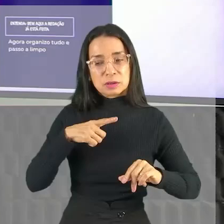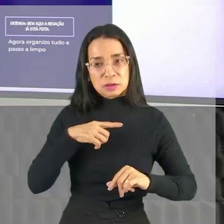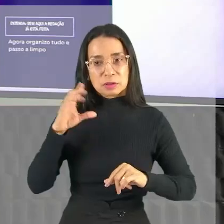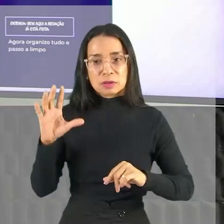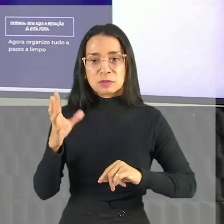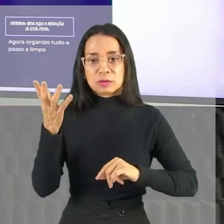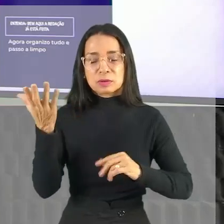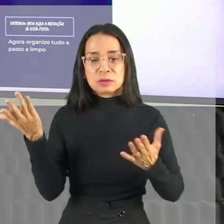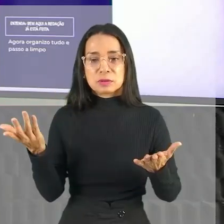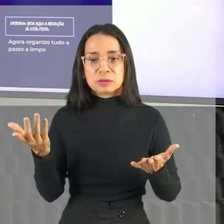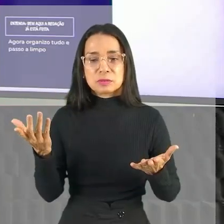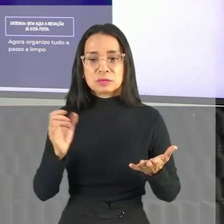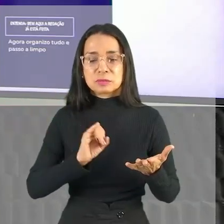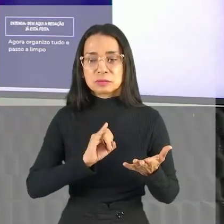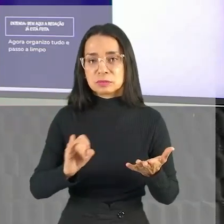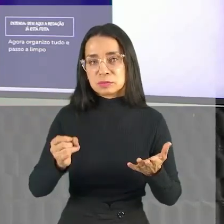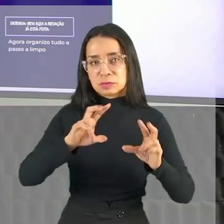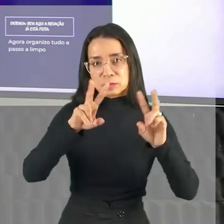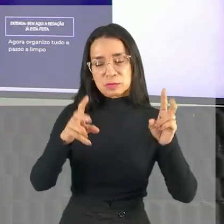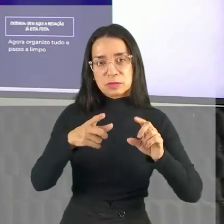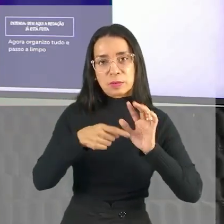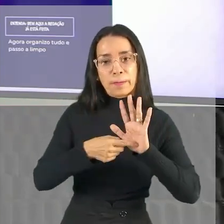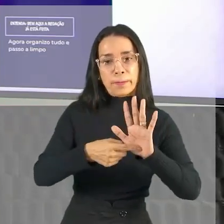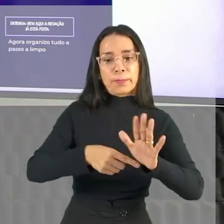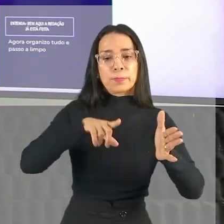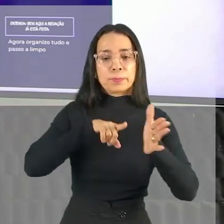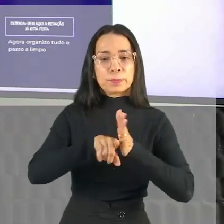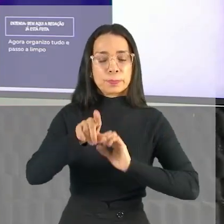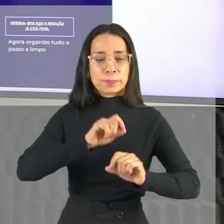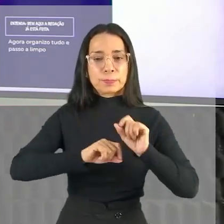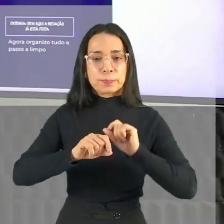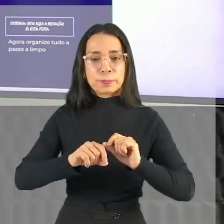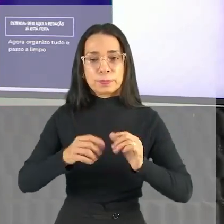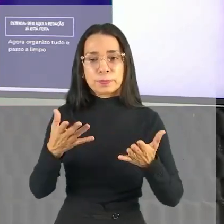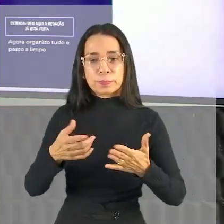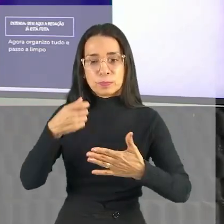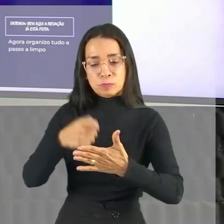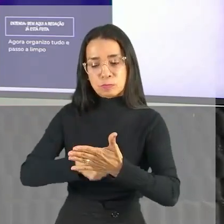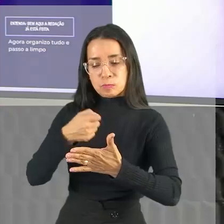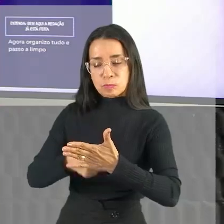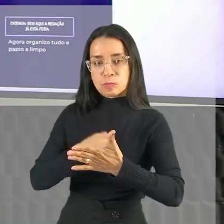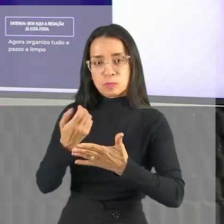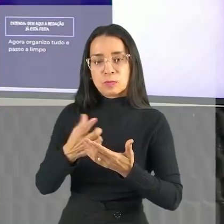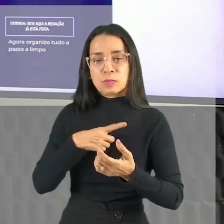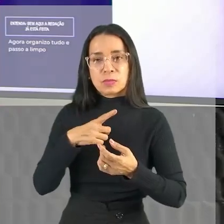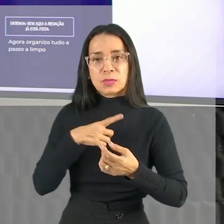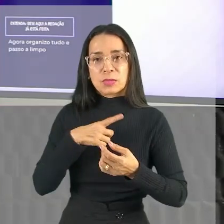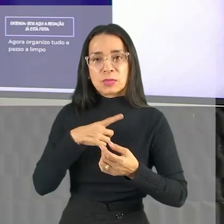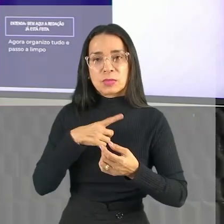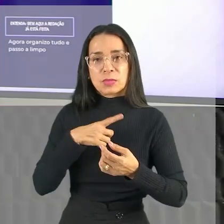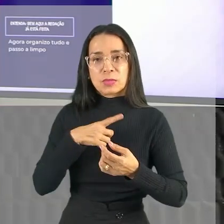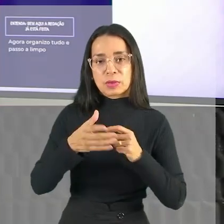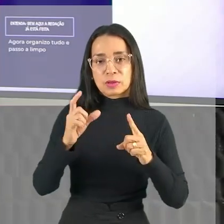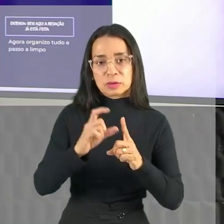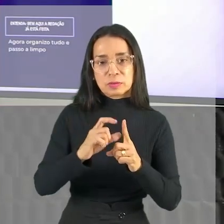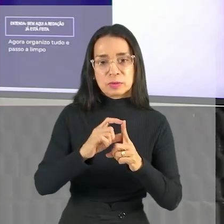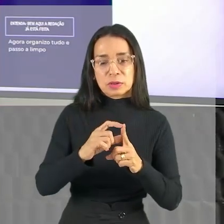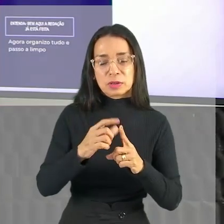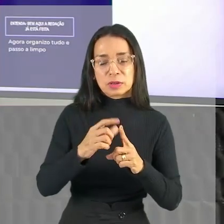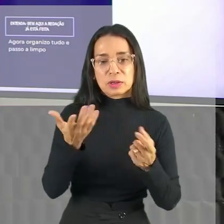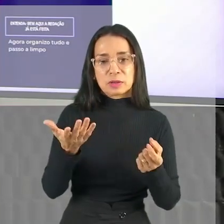Então, se o tema traz para mim a questão do enfrentamento, tomando como base a palavra que estava no ano